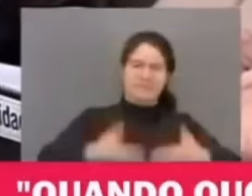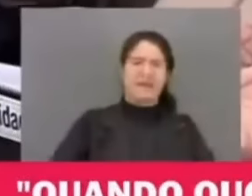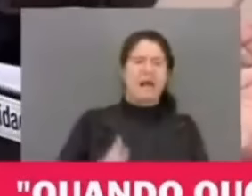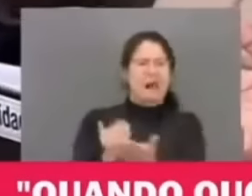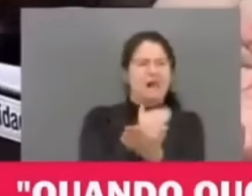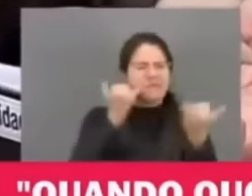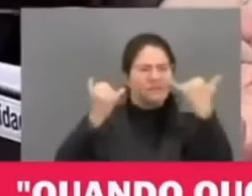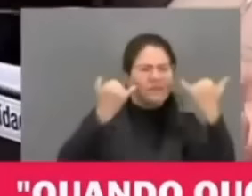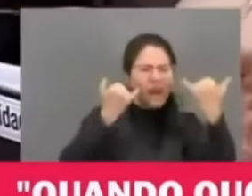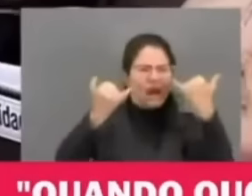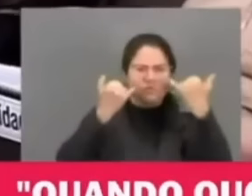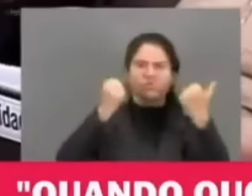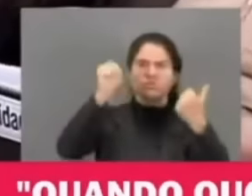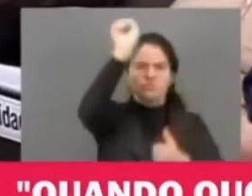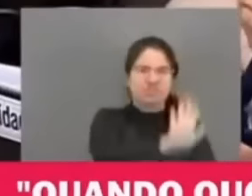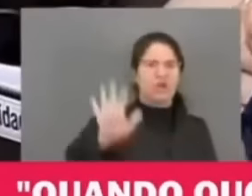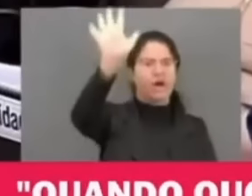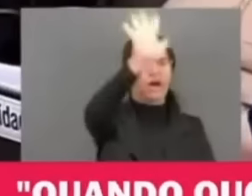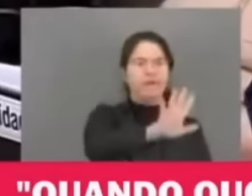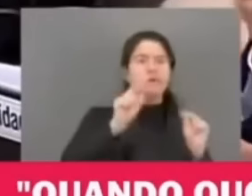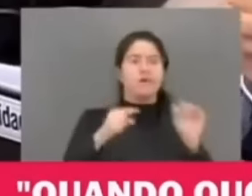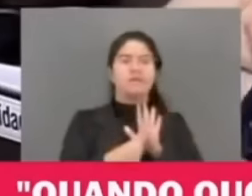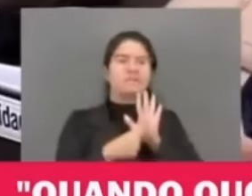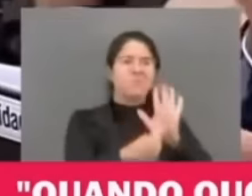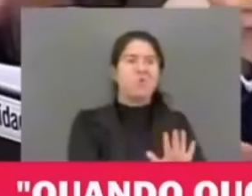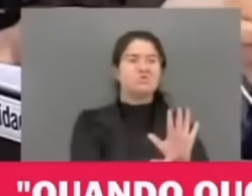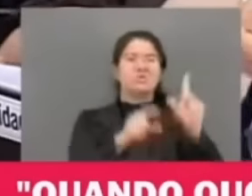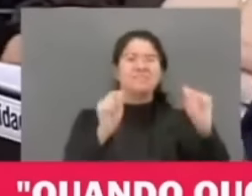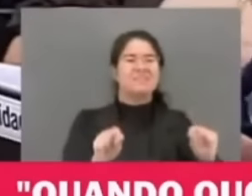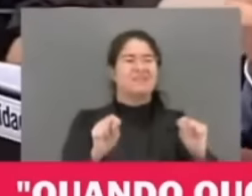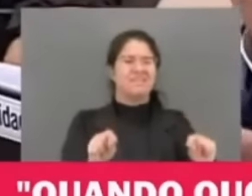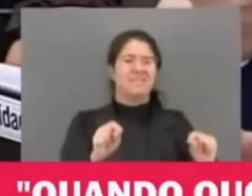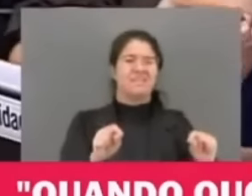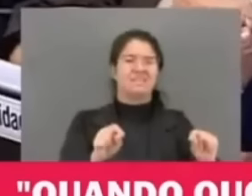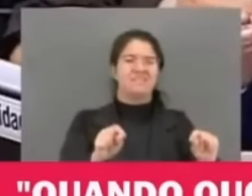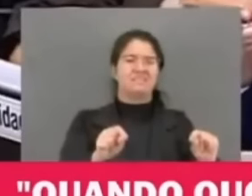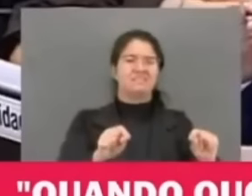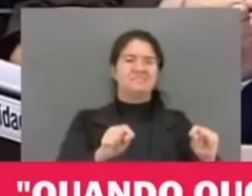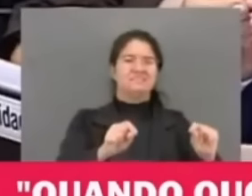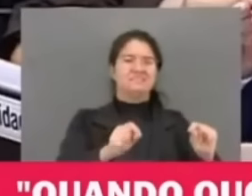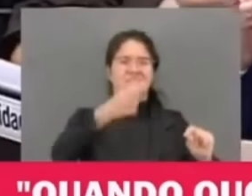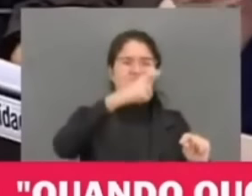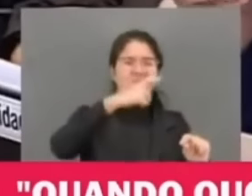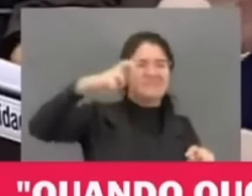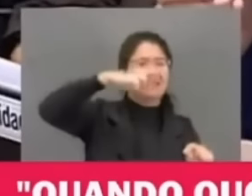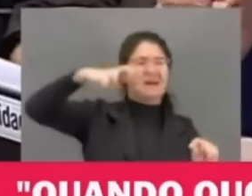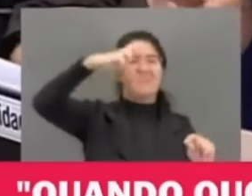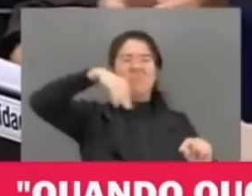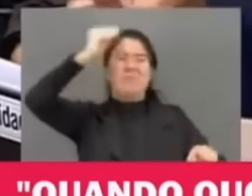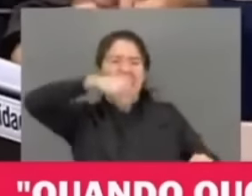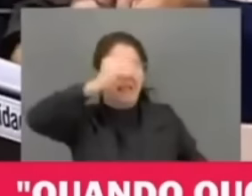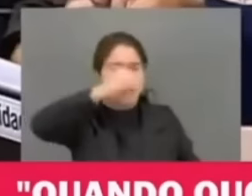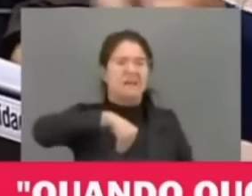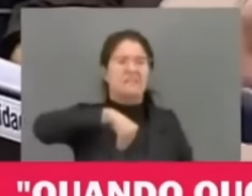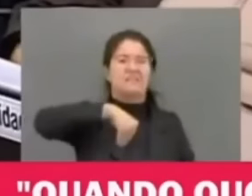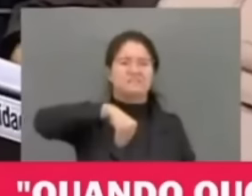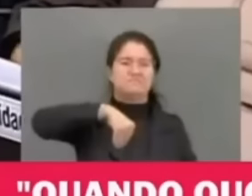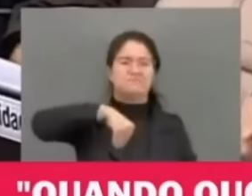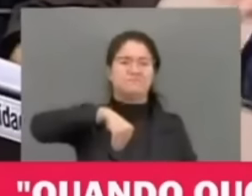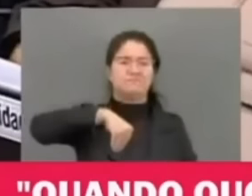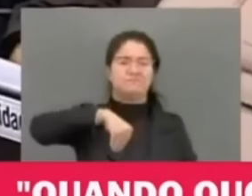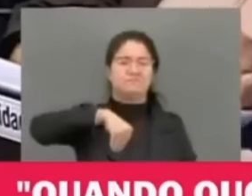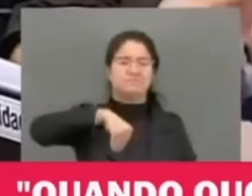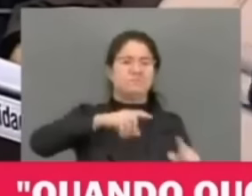macroeconômicos né que mostra um esgarçamento uma do nosso tecido fiscal e não foi feito em função da conjuntura